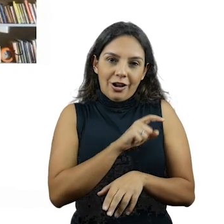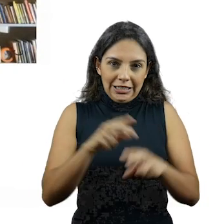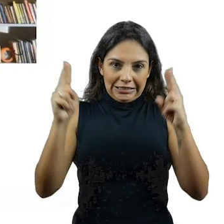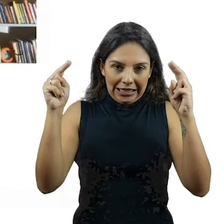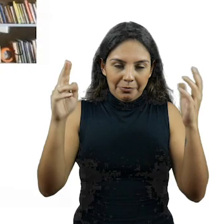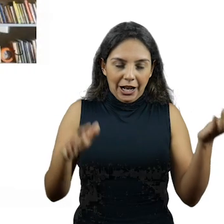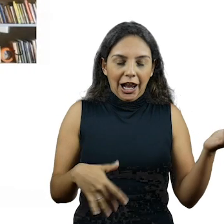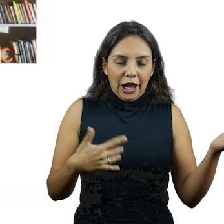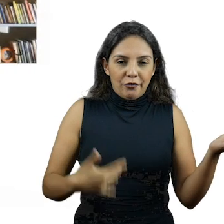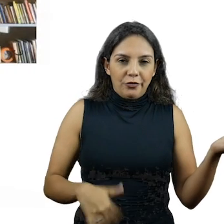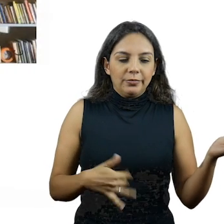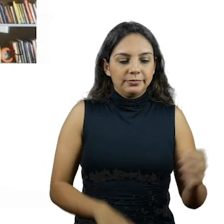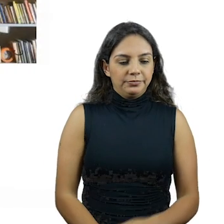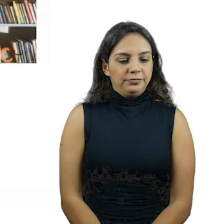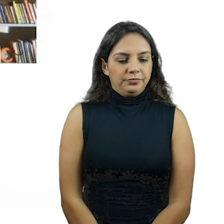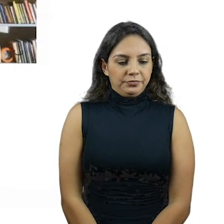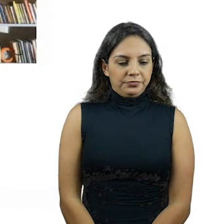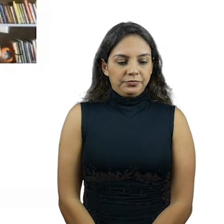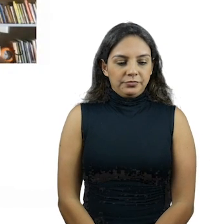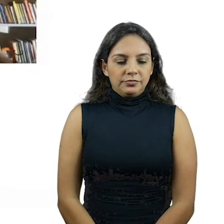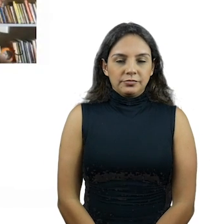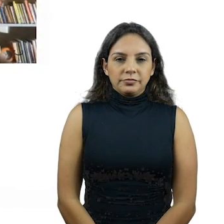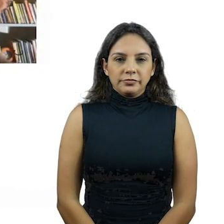do livro. Beleza.